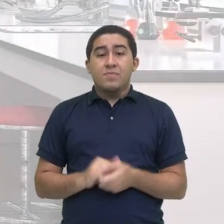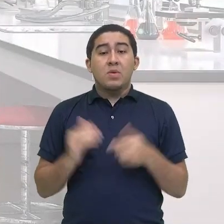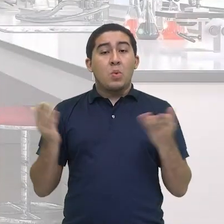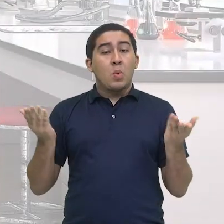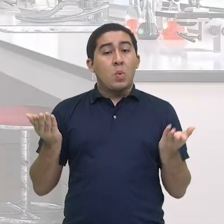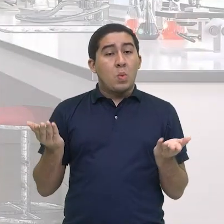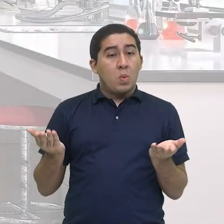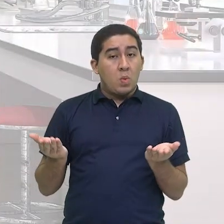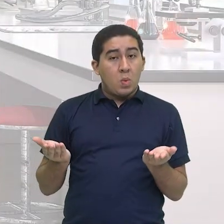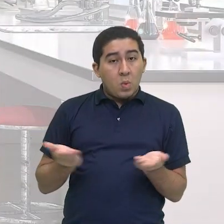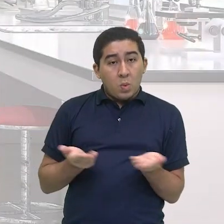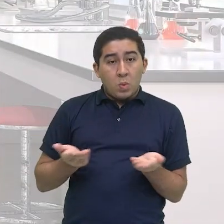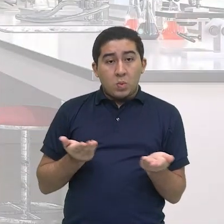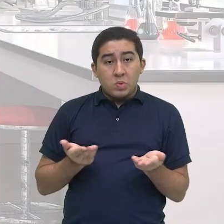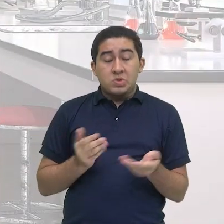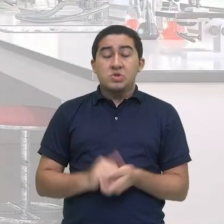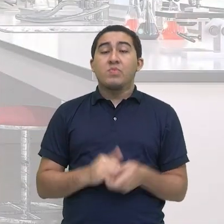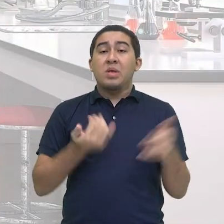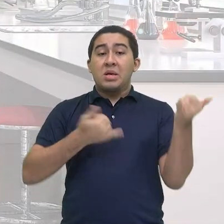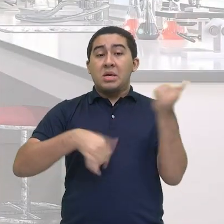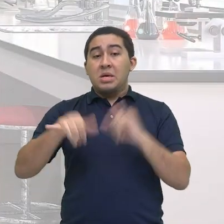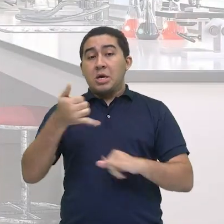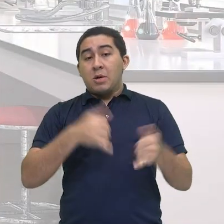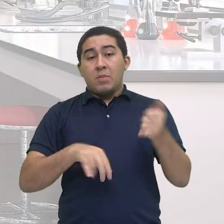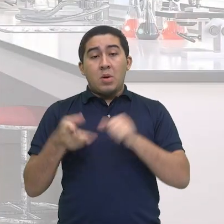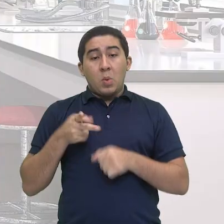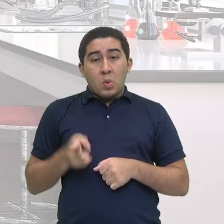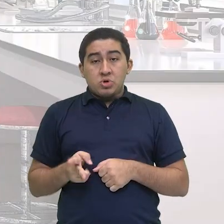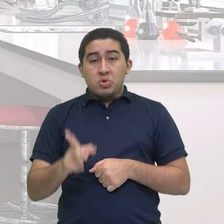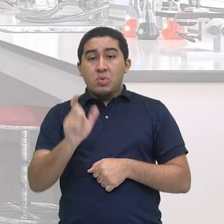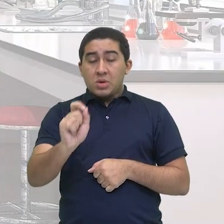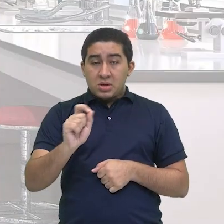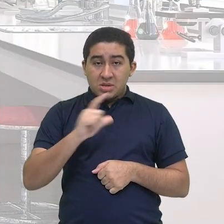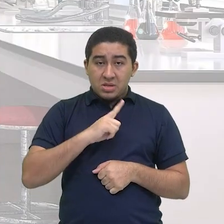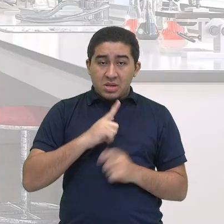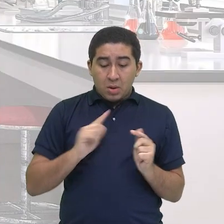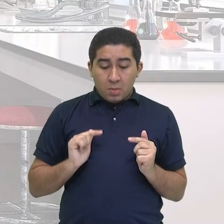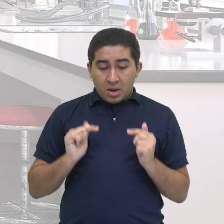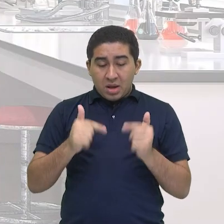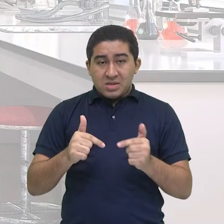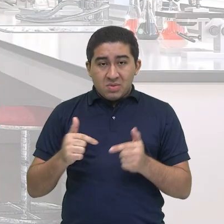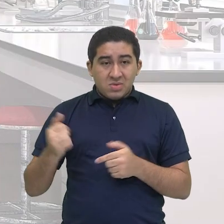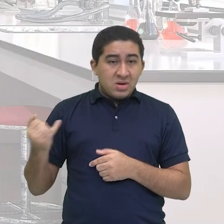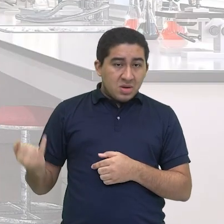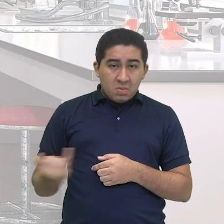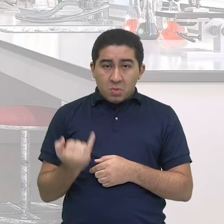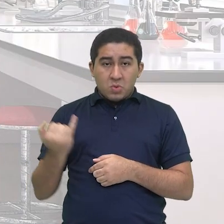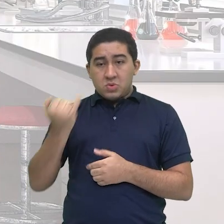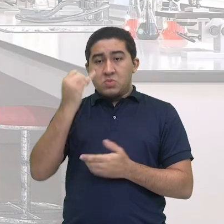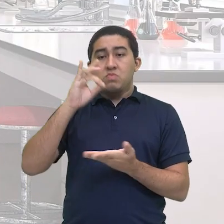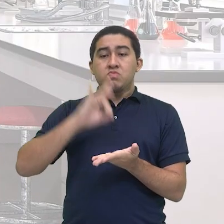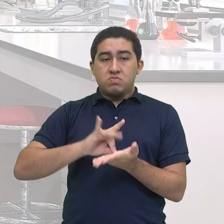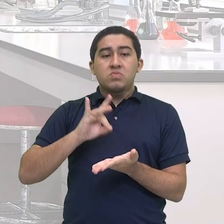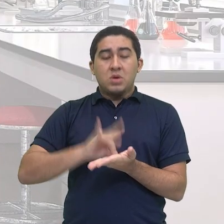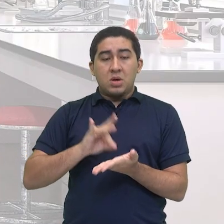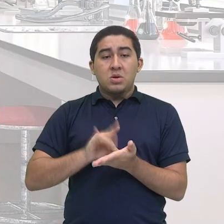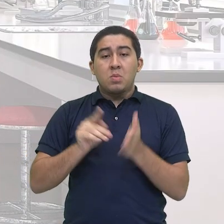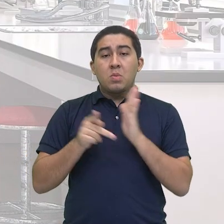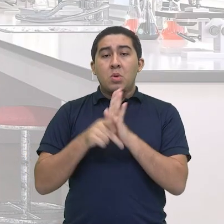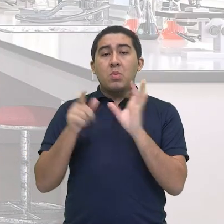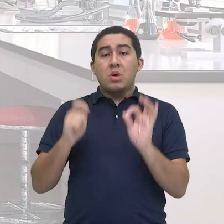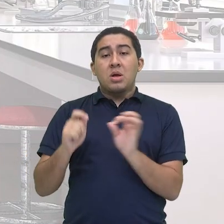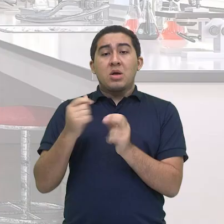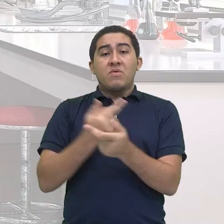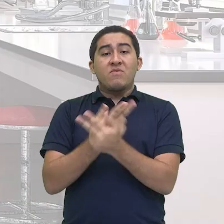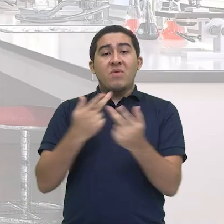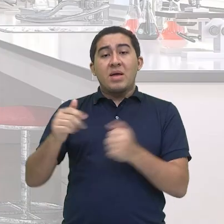Hoje, a química continua a desempenhar um papel vital em